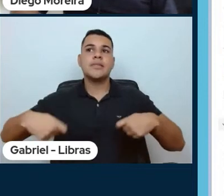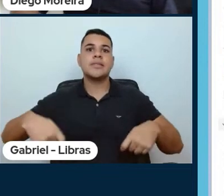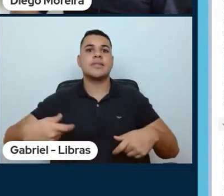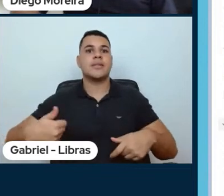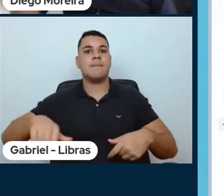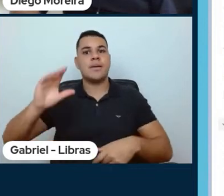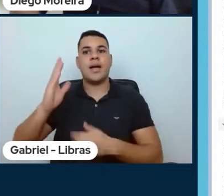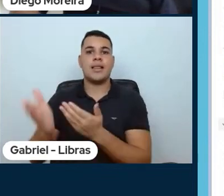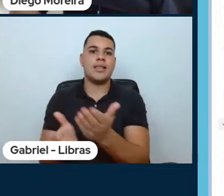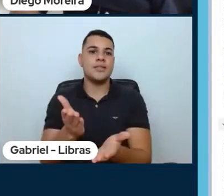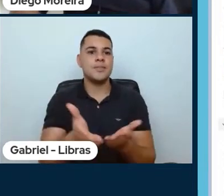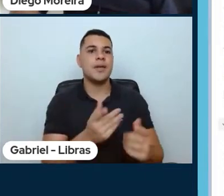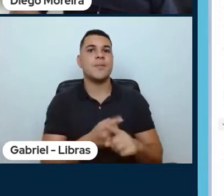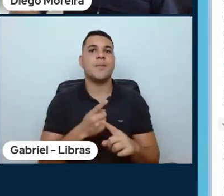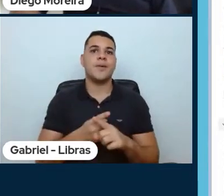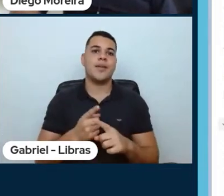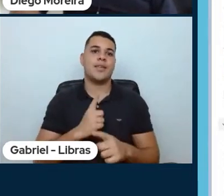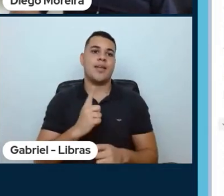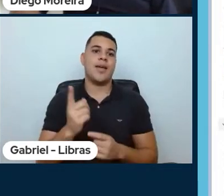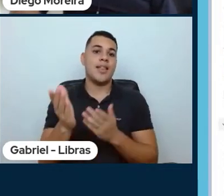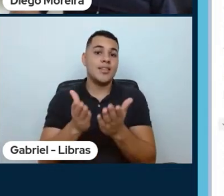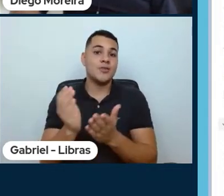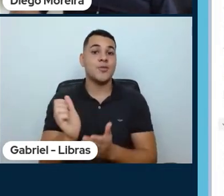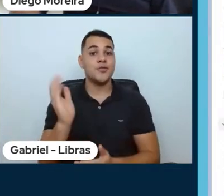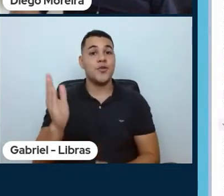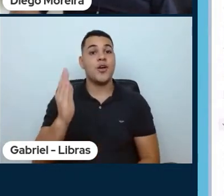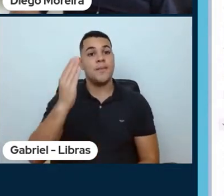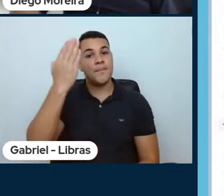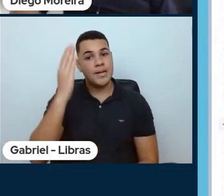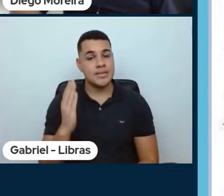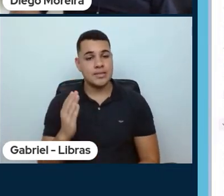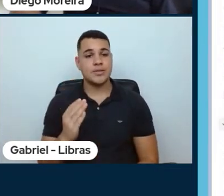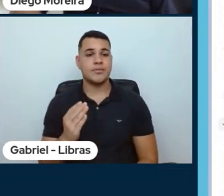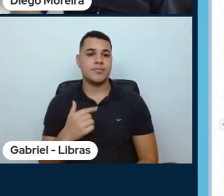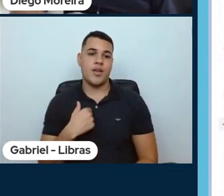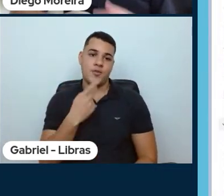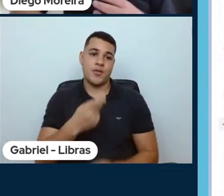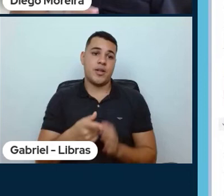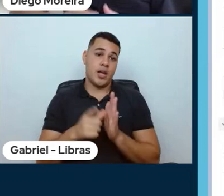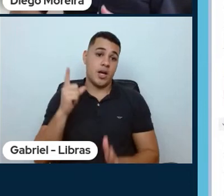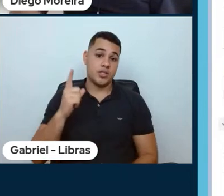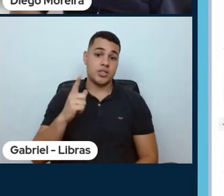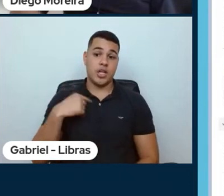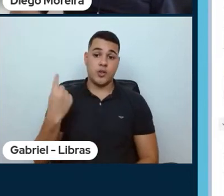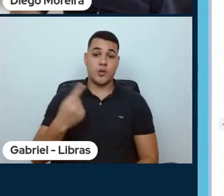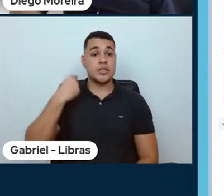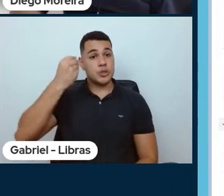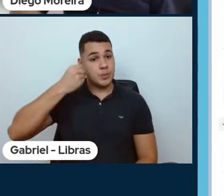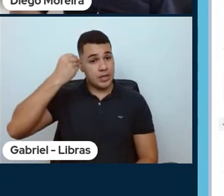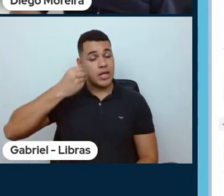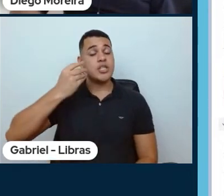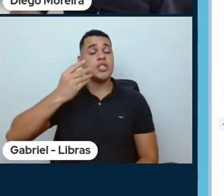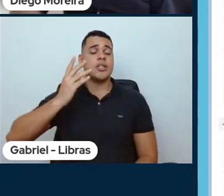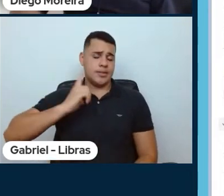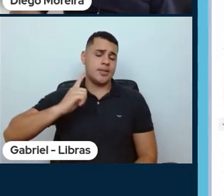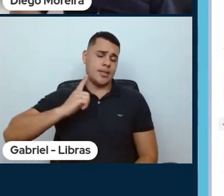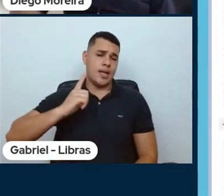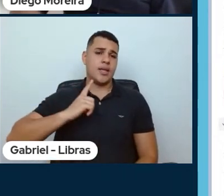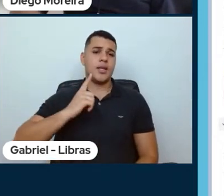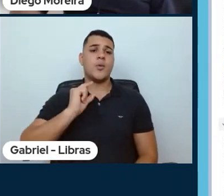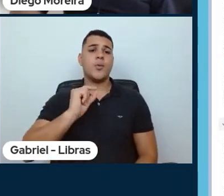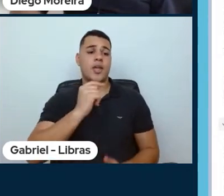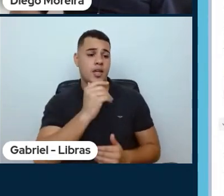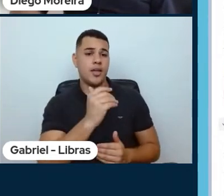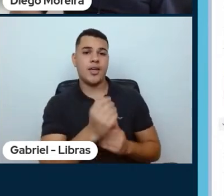atende fora", mas como eu comentei com vocês, a gente, por experiência, a gente já pegou alguns, desenvolvimento de bots